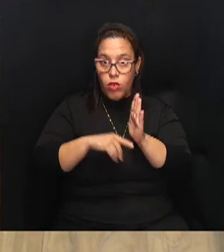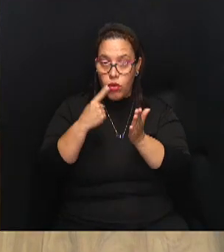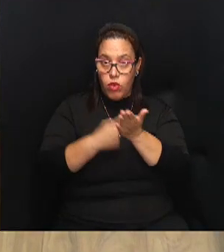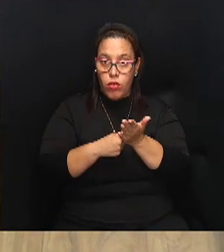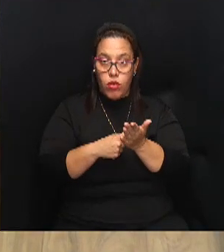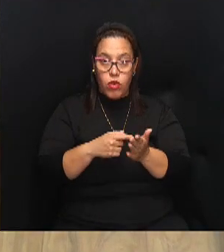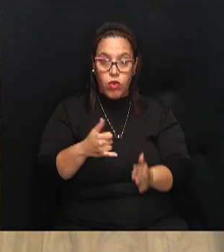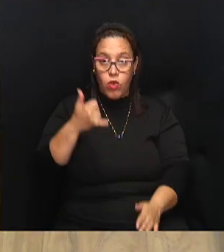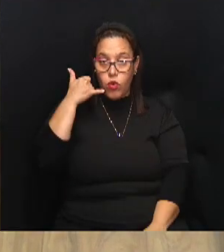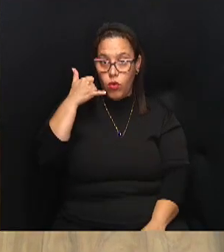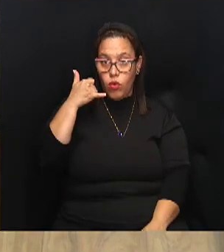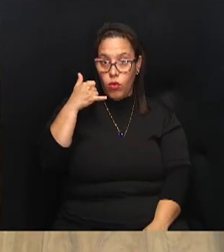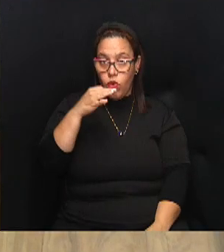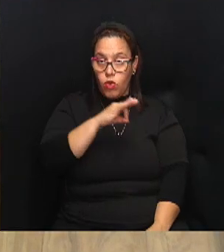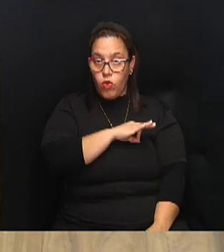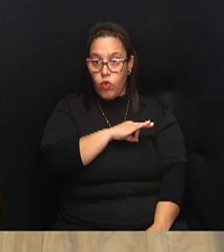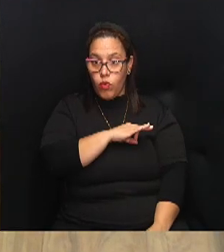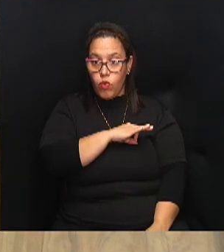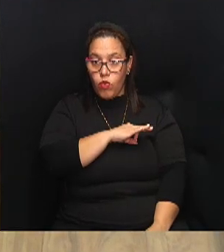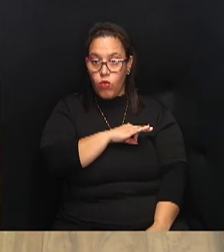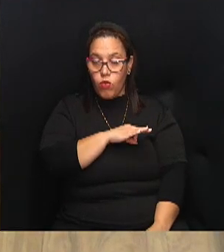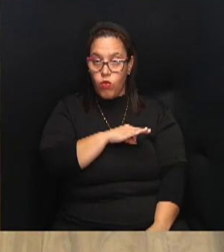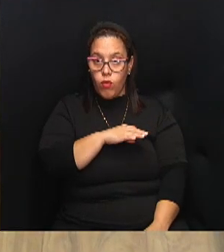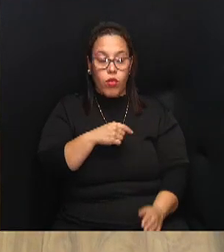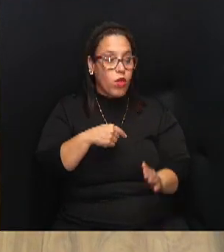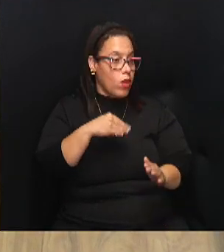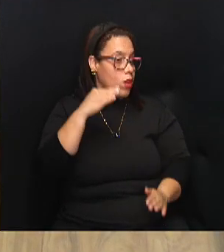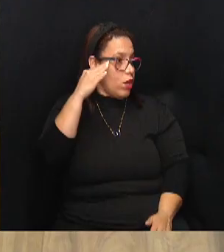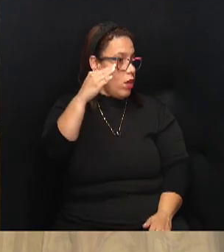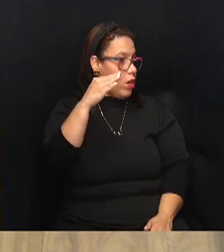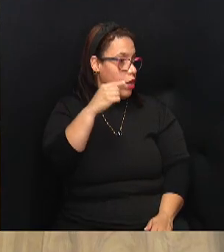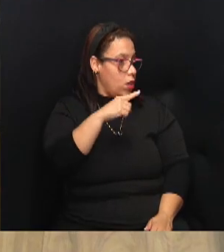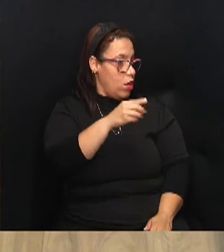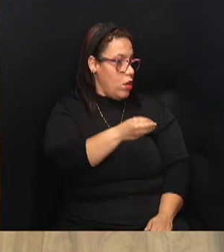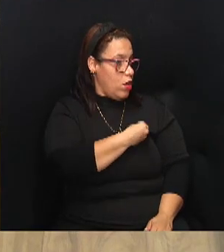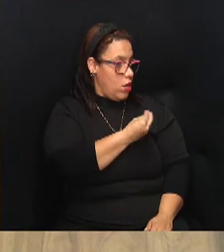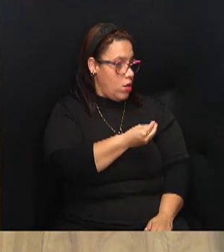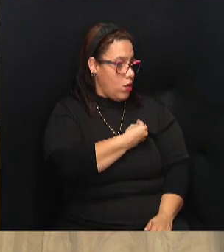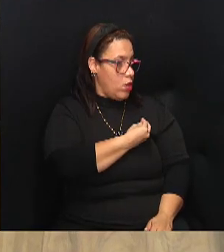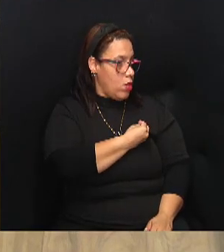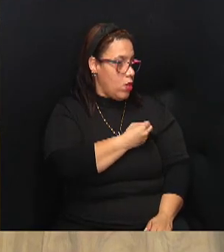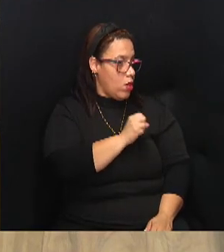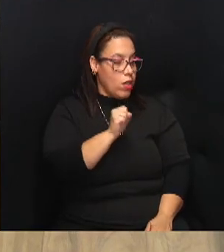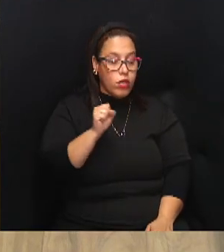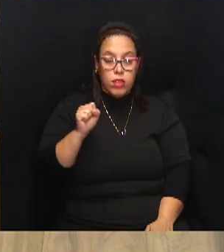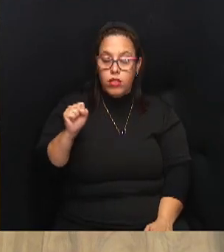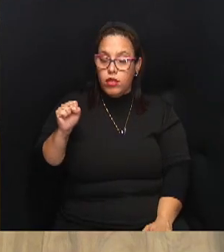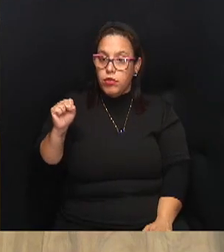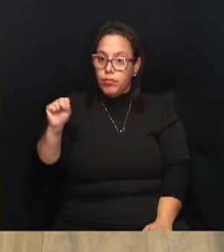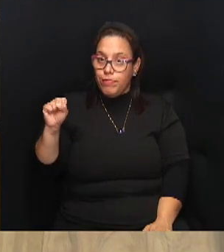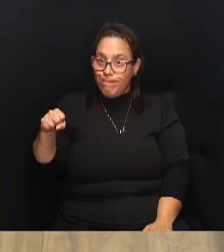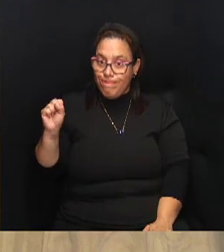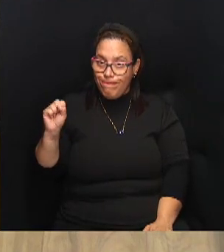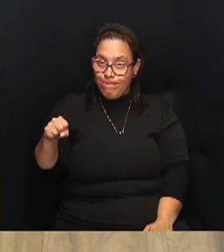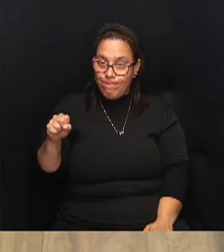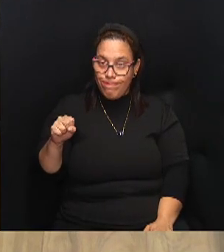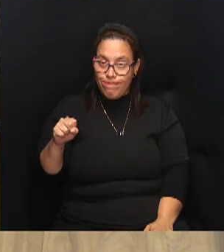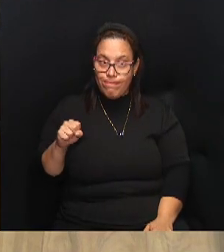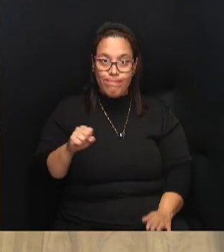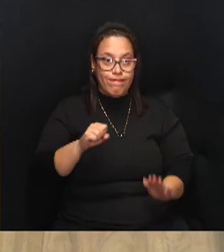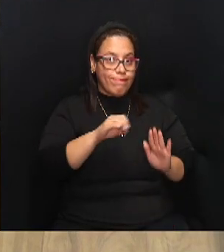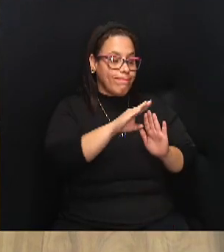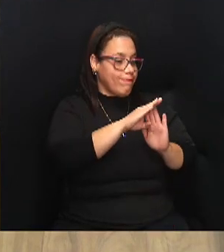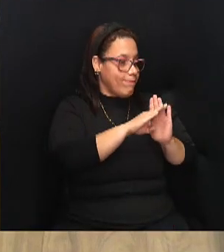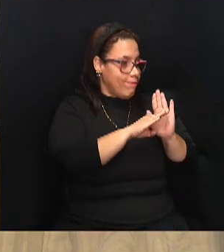se ligasse, a polícia tem que ir lá só ver. Que daí né? a gente vai, primeiro, a vida, as ocorrências que estão relacionadas à vida, a integridade física, e daí